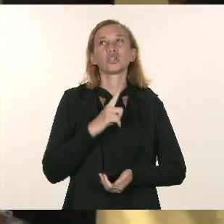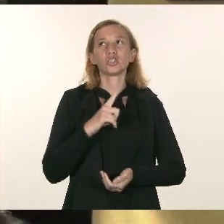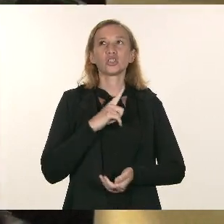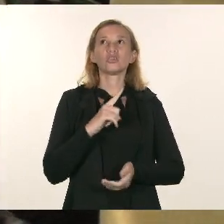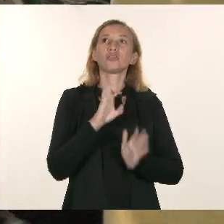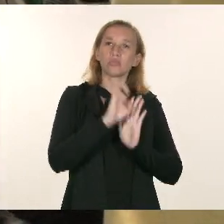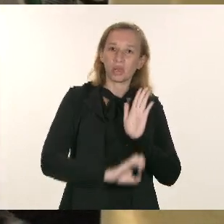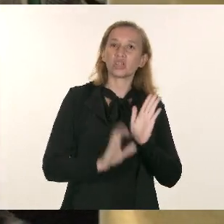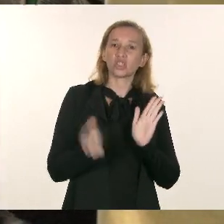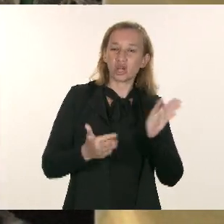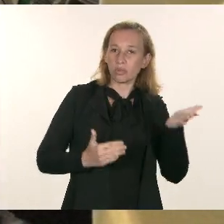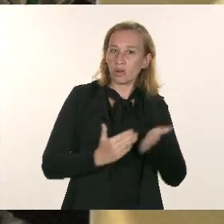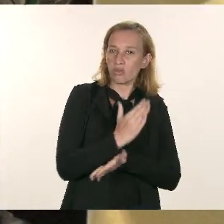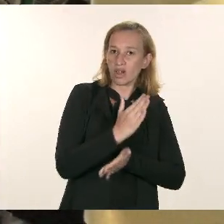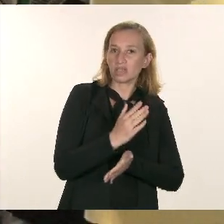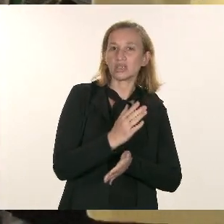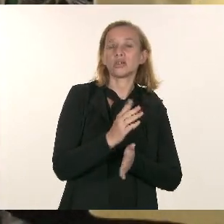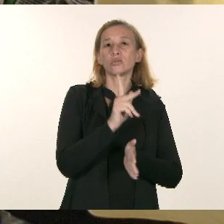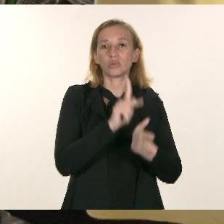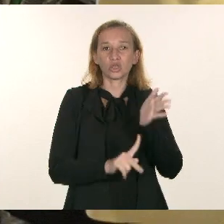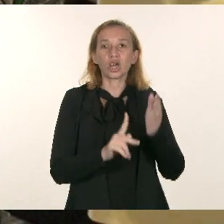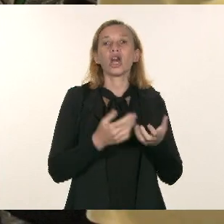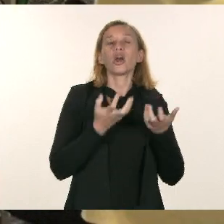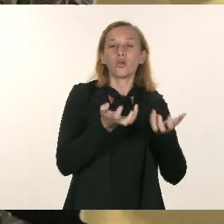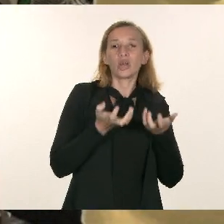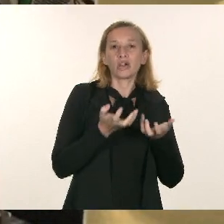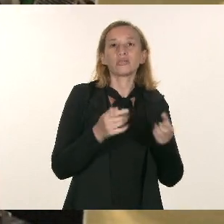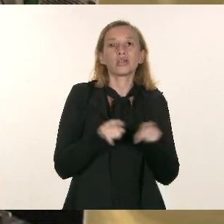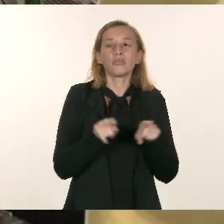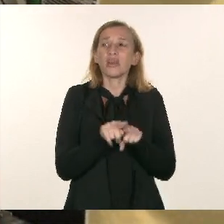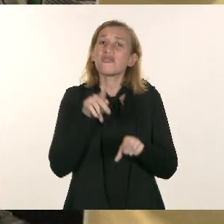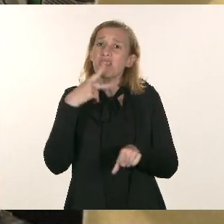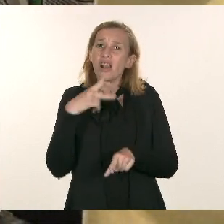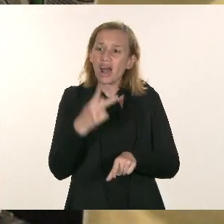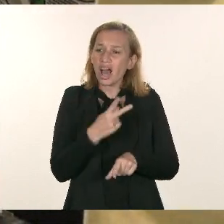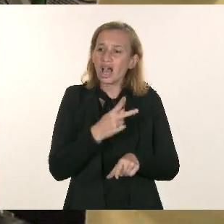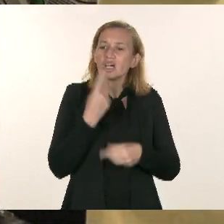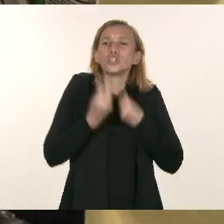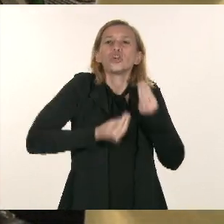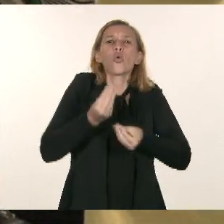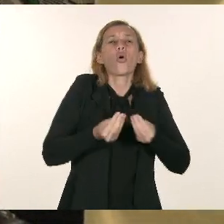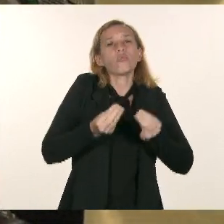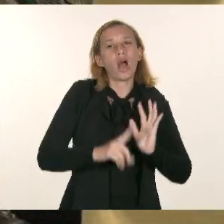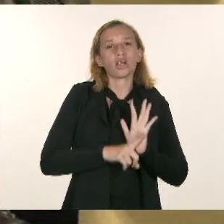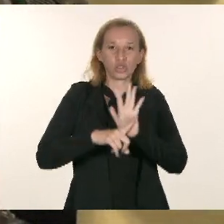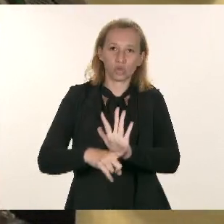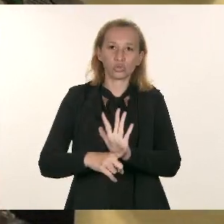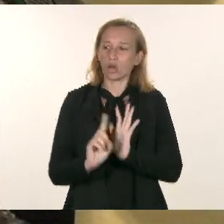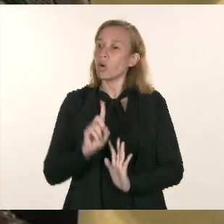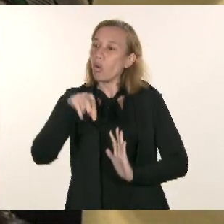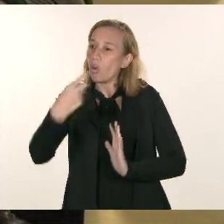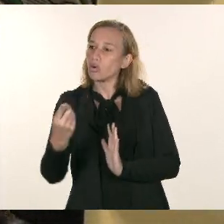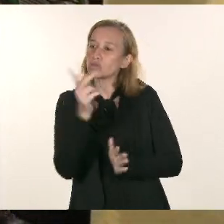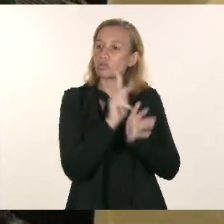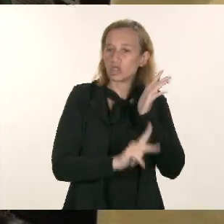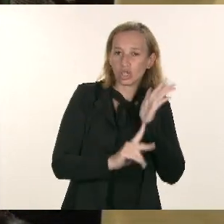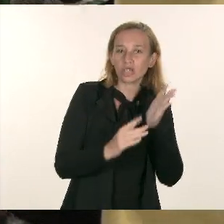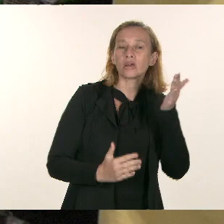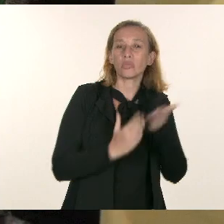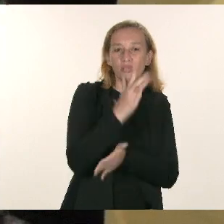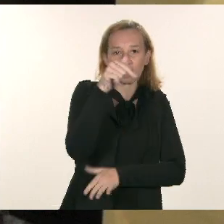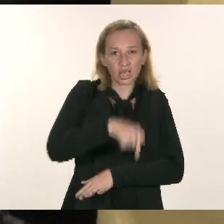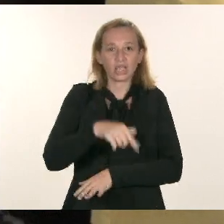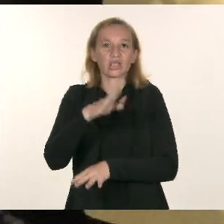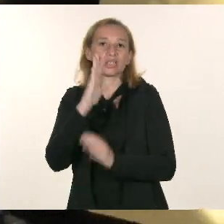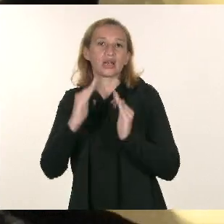emendas aprovadas a esse projeto, mas eu quero, sobretudo, falar de como ele ajuda, ao lado de outros projetos que foram aprovados aqui nesta